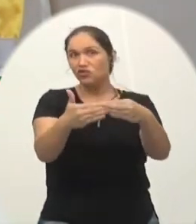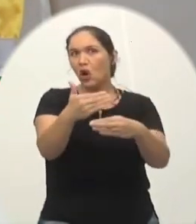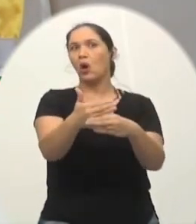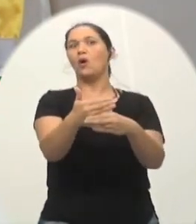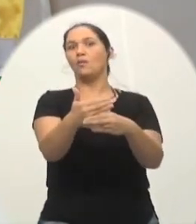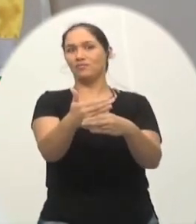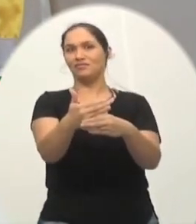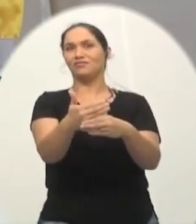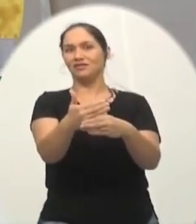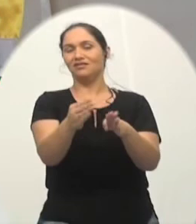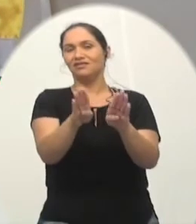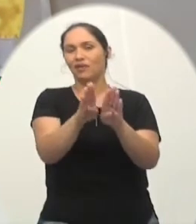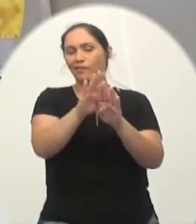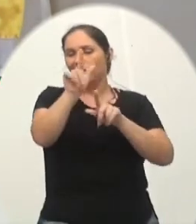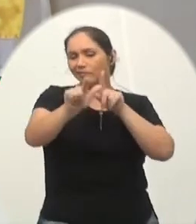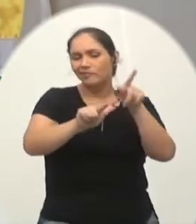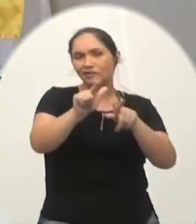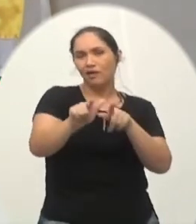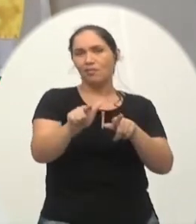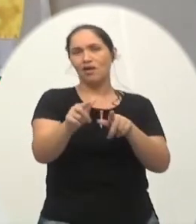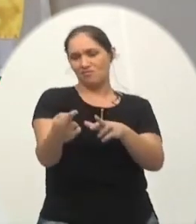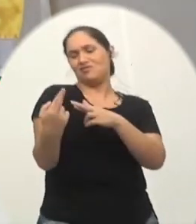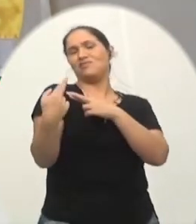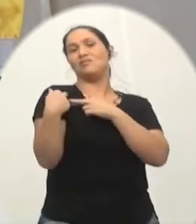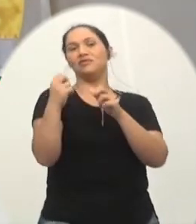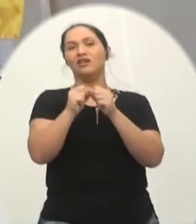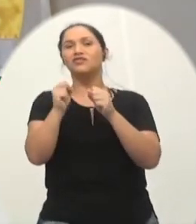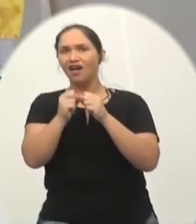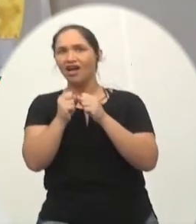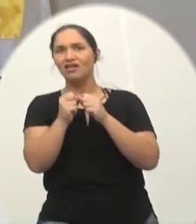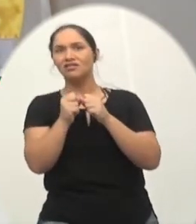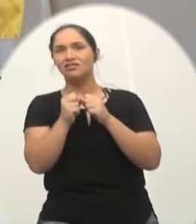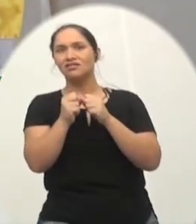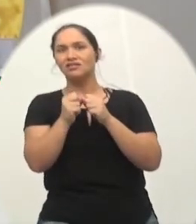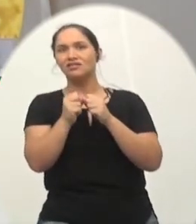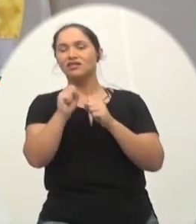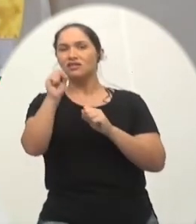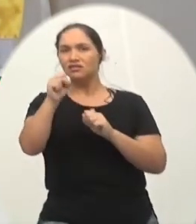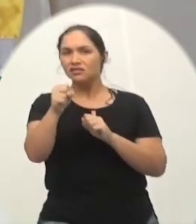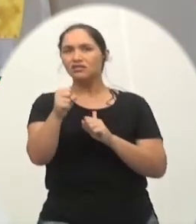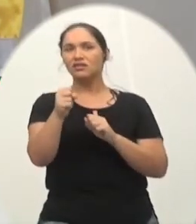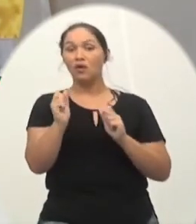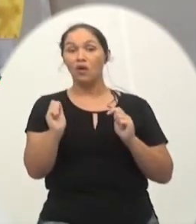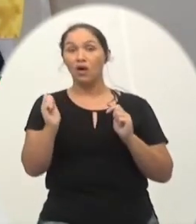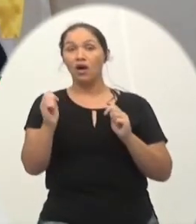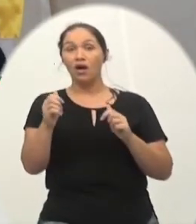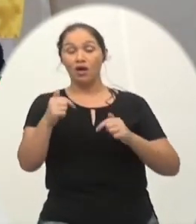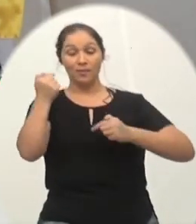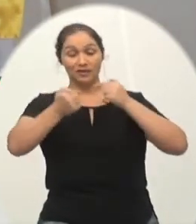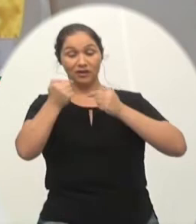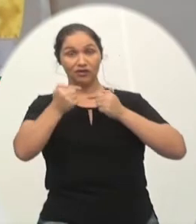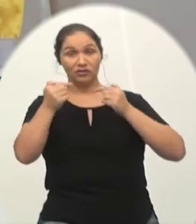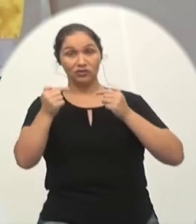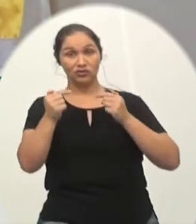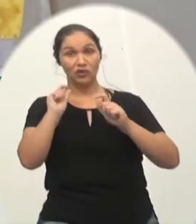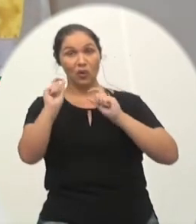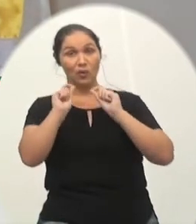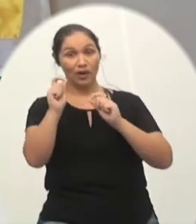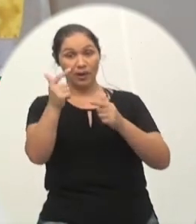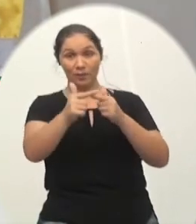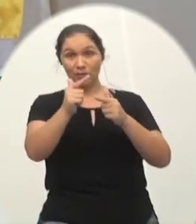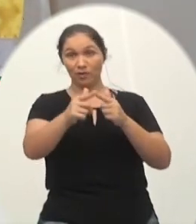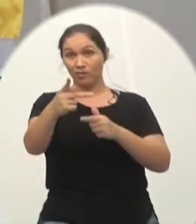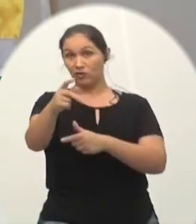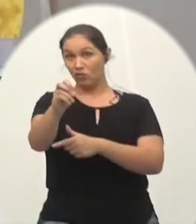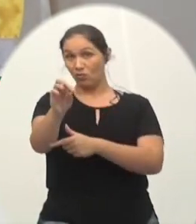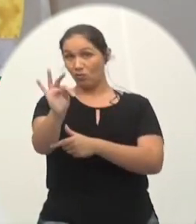outro que é da comissão de... O Feuser, que está aqui. Uma bandeira que levantaram do Porto Seco, onde vai gerar muito emprego na cidade de Criciúma.